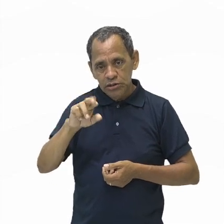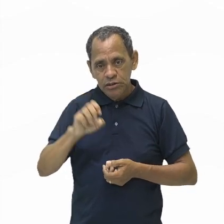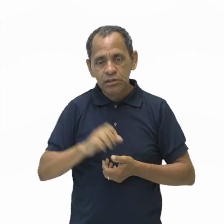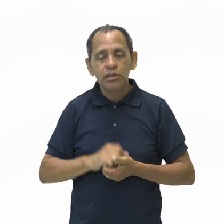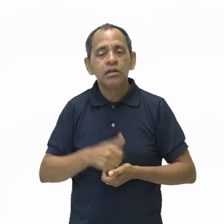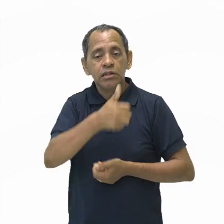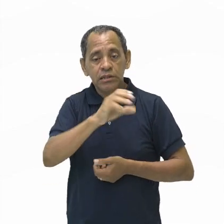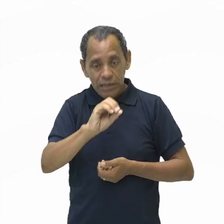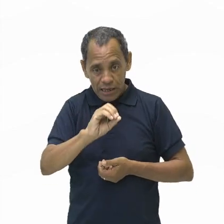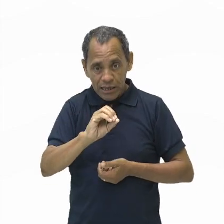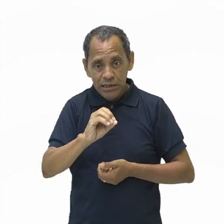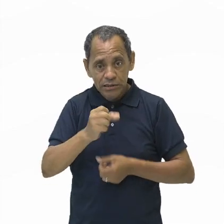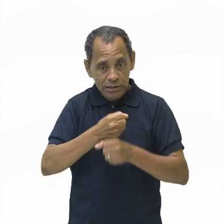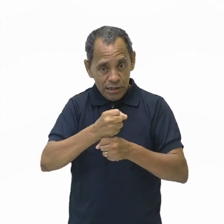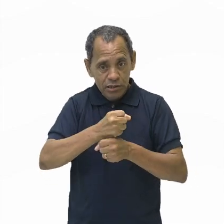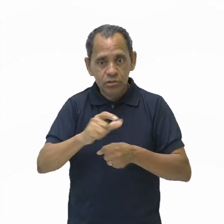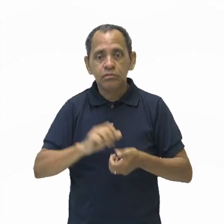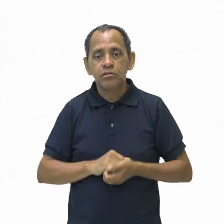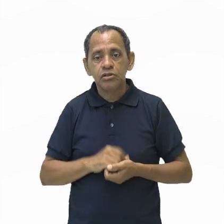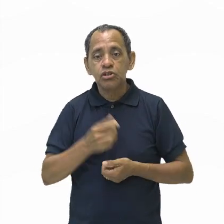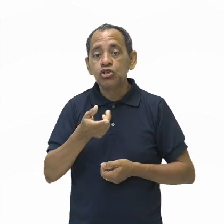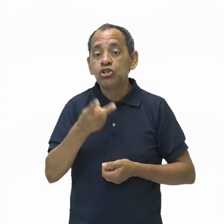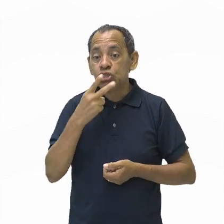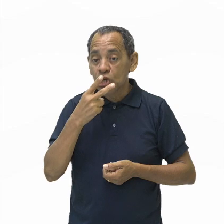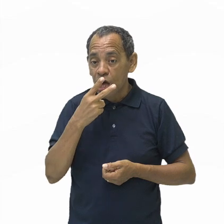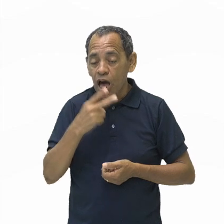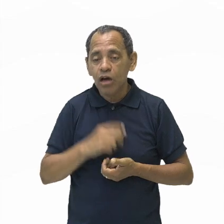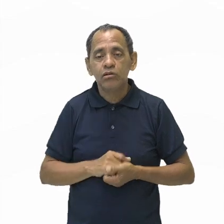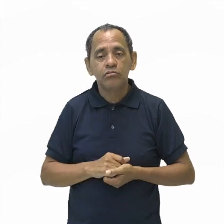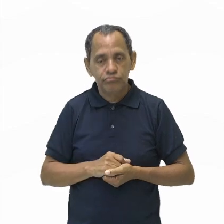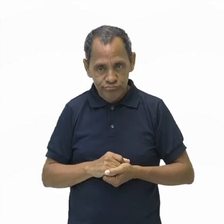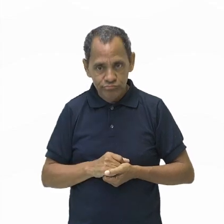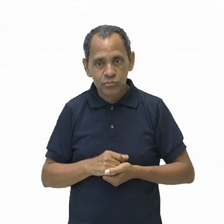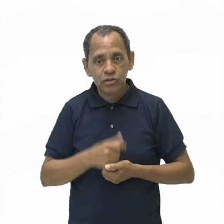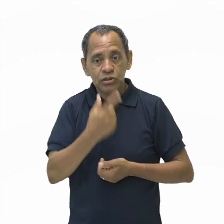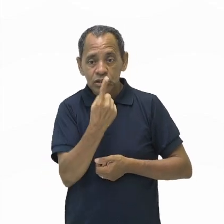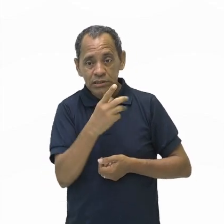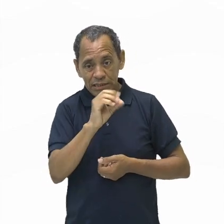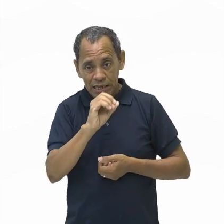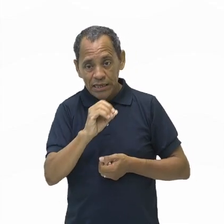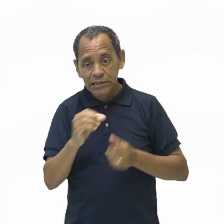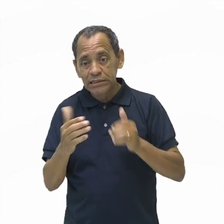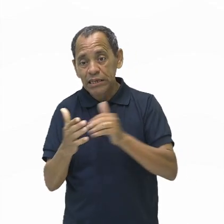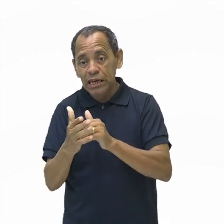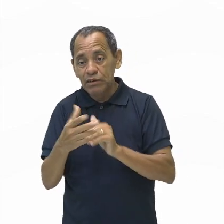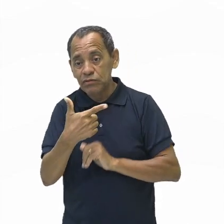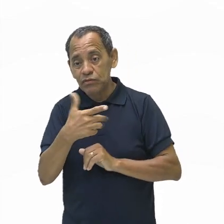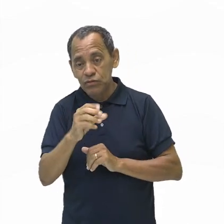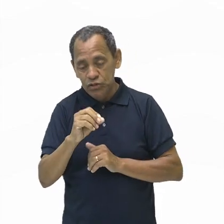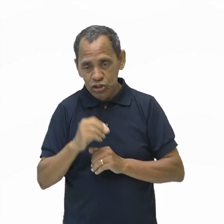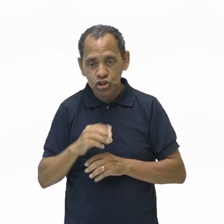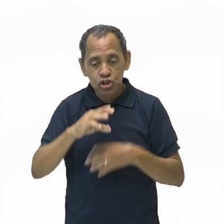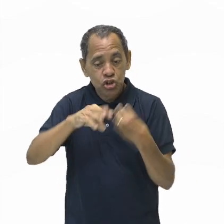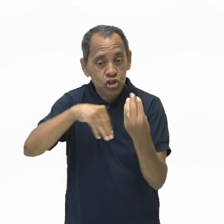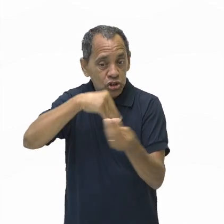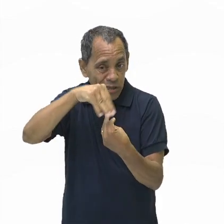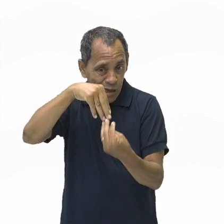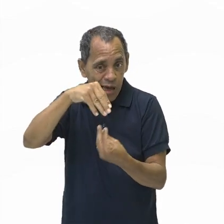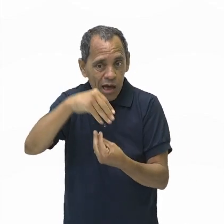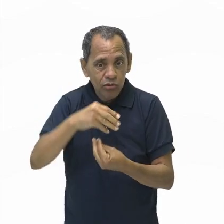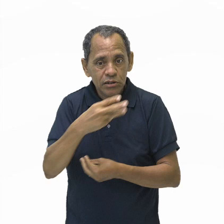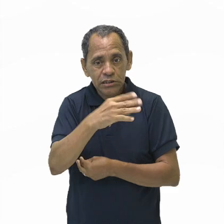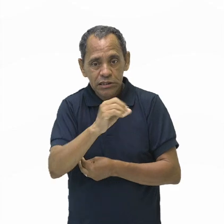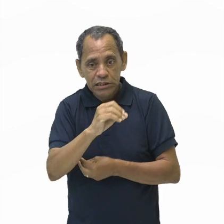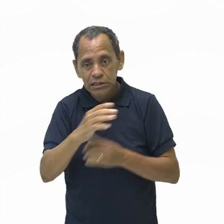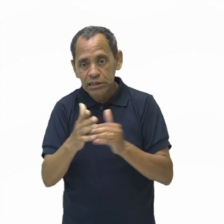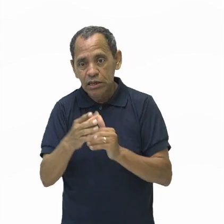10 a 20, o couro tem 30 anos aí. Saco plástico 30 a 40, lata